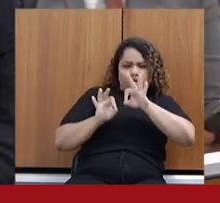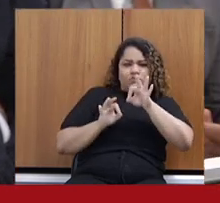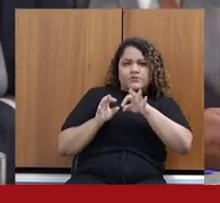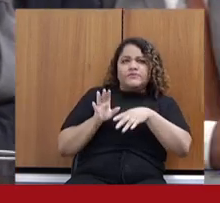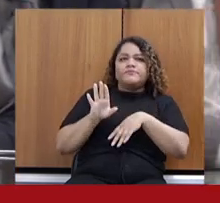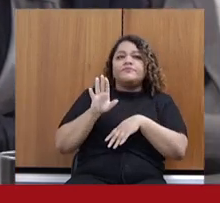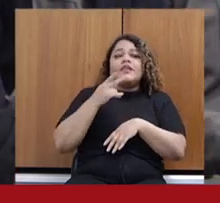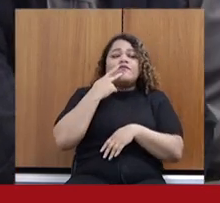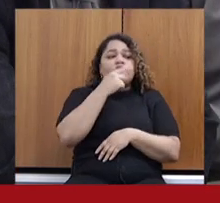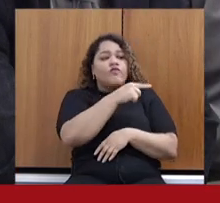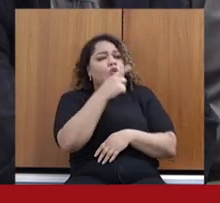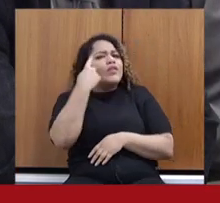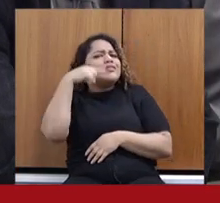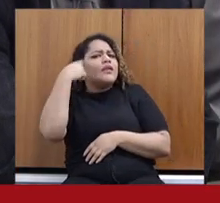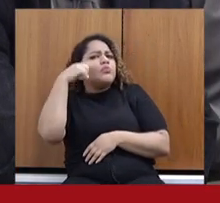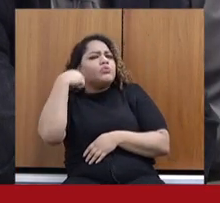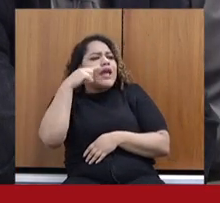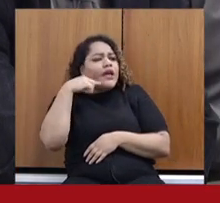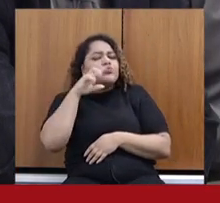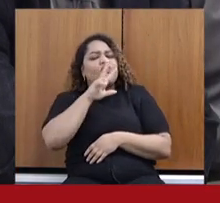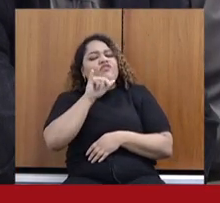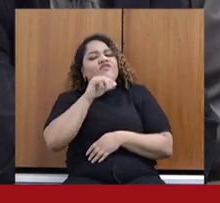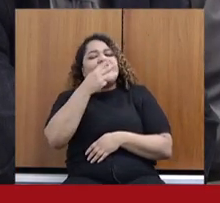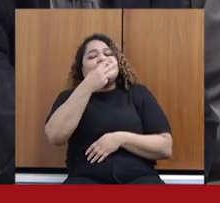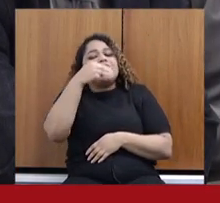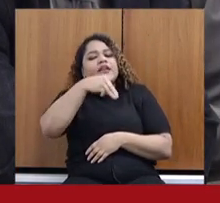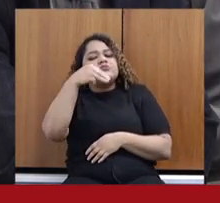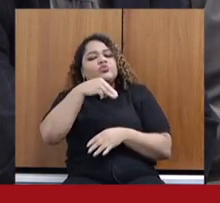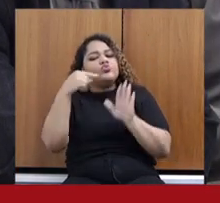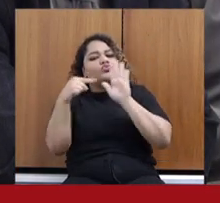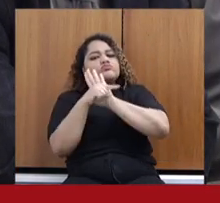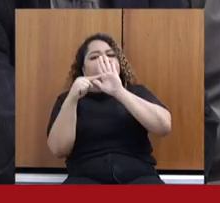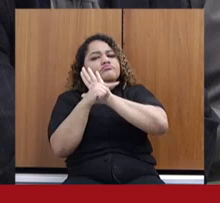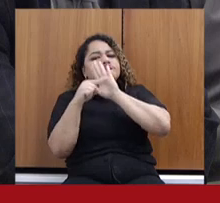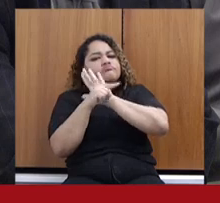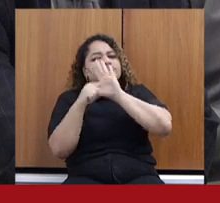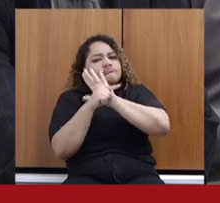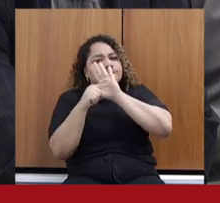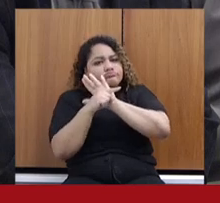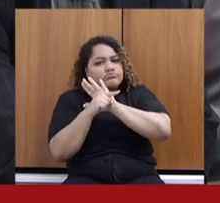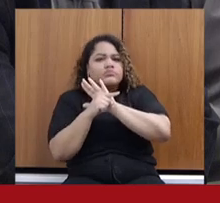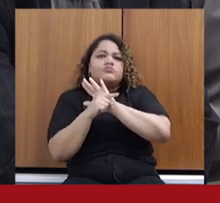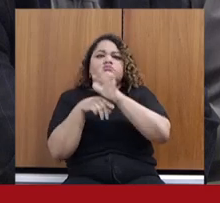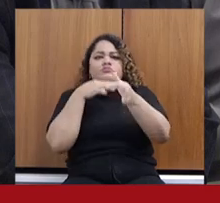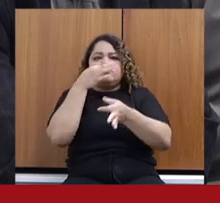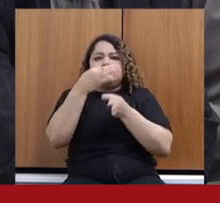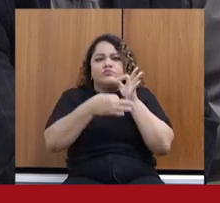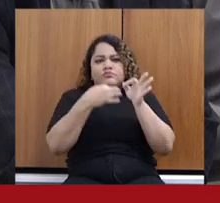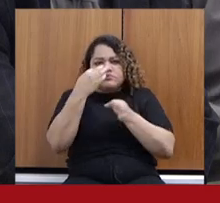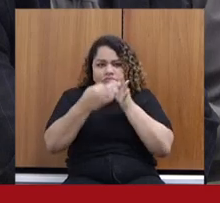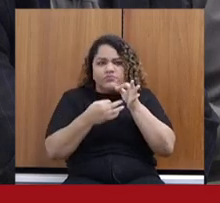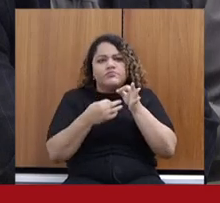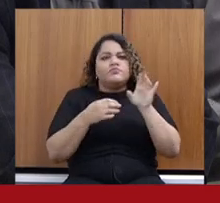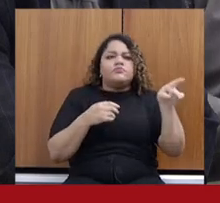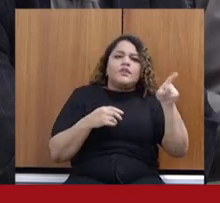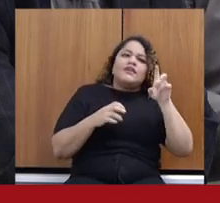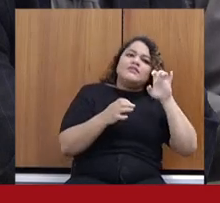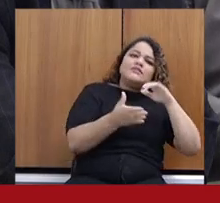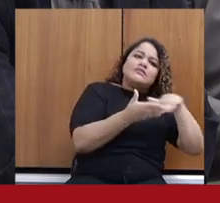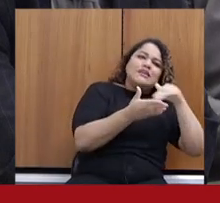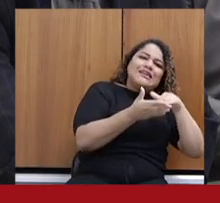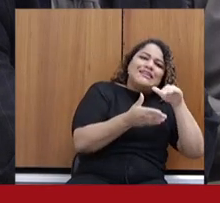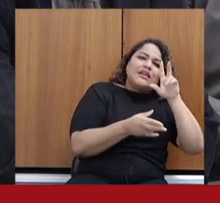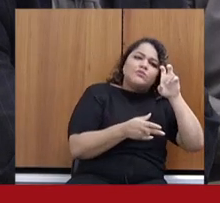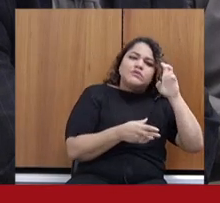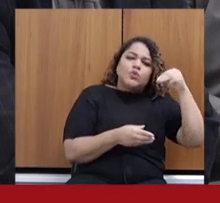deputados disporão de 3 minutos para o questionamento, explanação, questionamento, 5 minutos para os secretários e 2 minutos para os deputados que